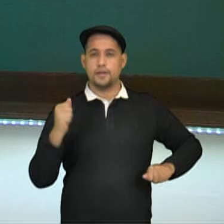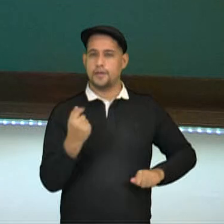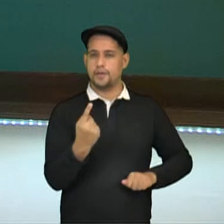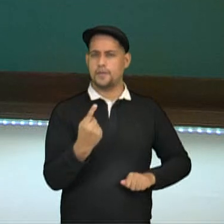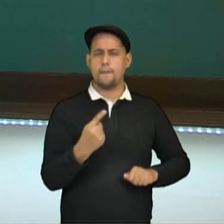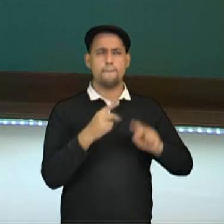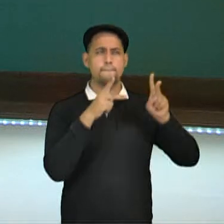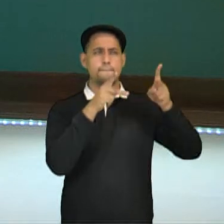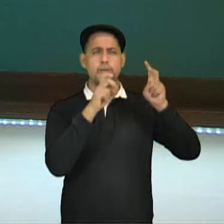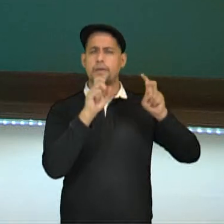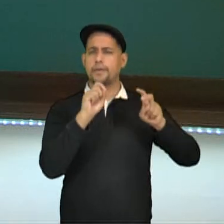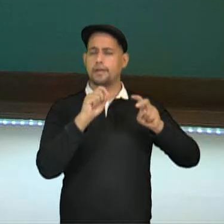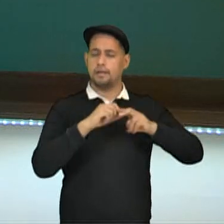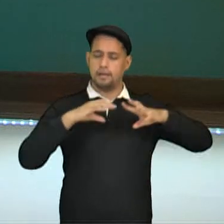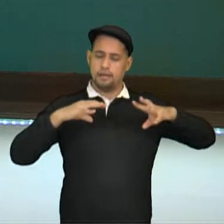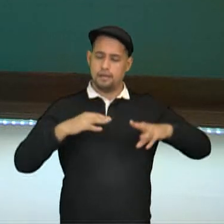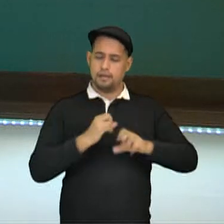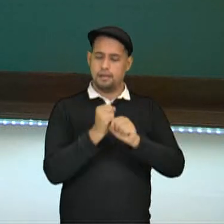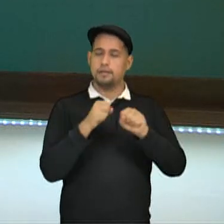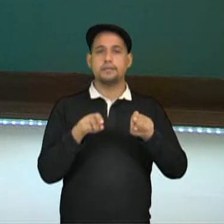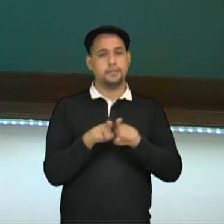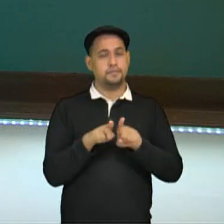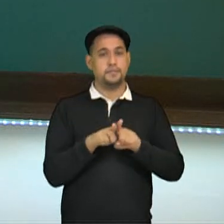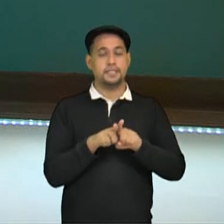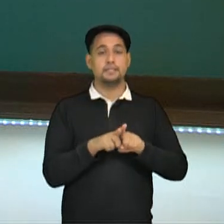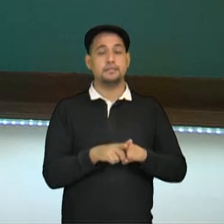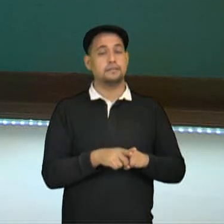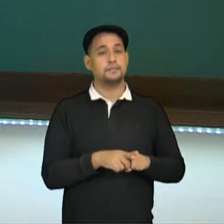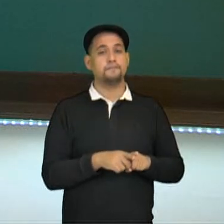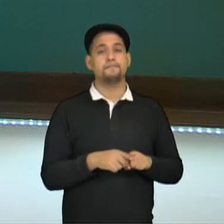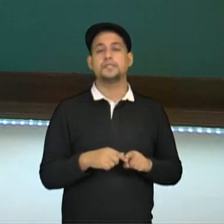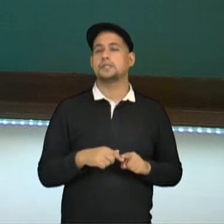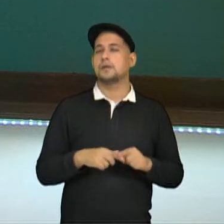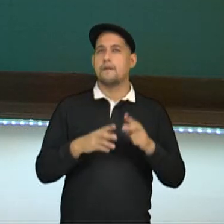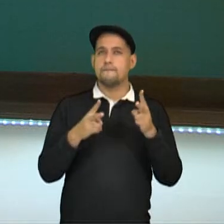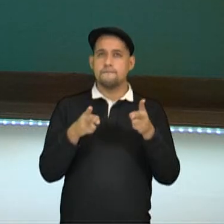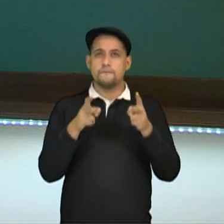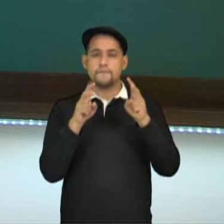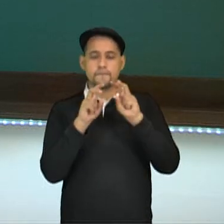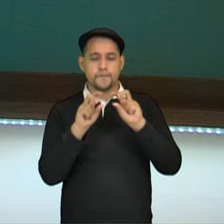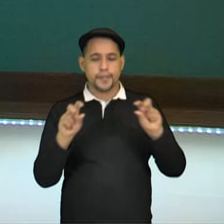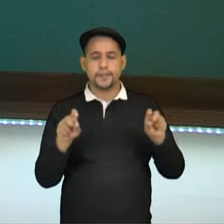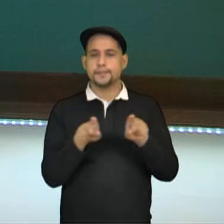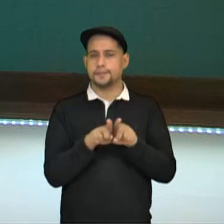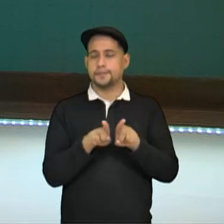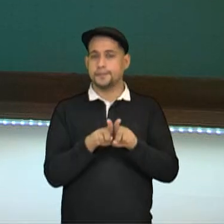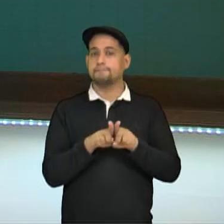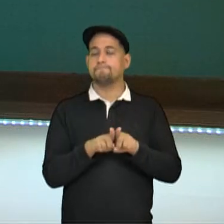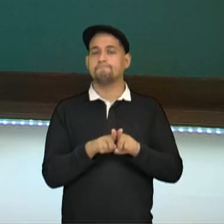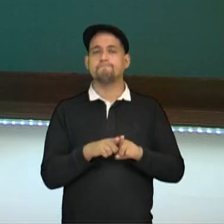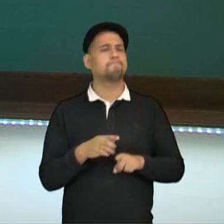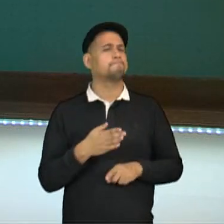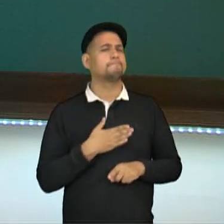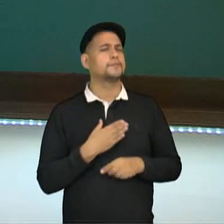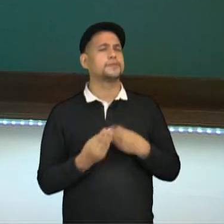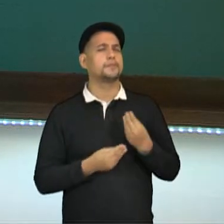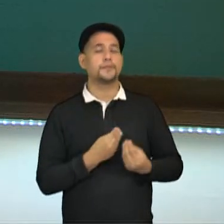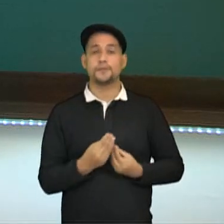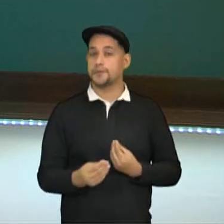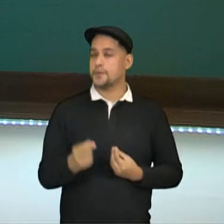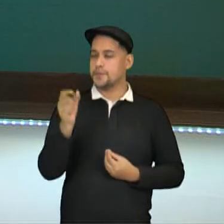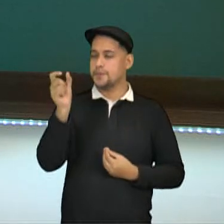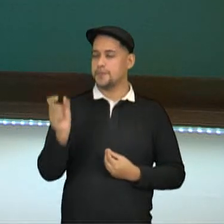Então, observe que eu multipliquei a minha linha pela minha